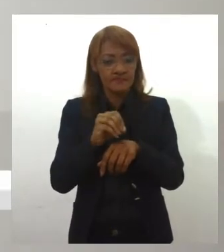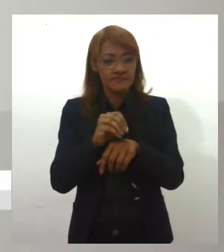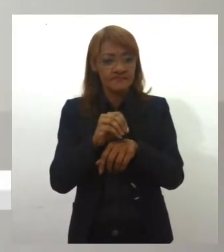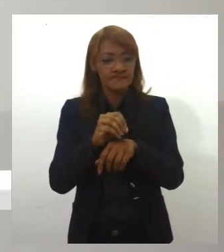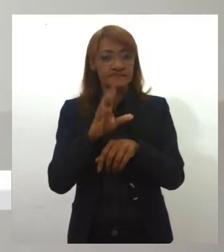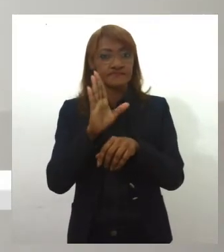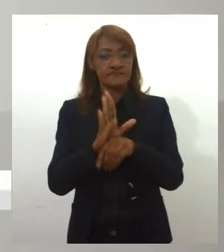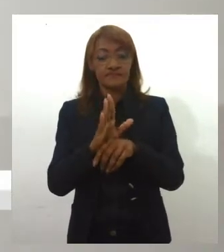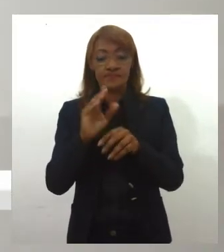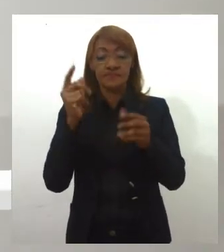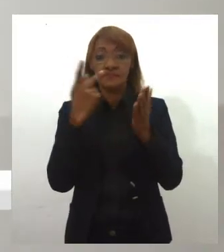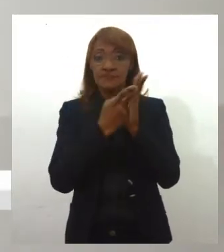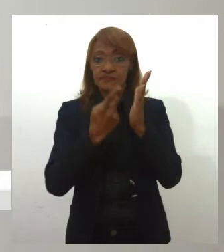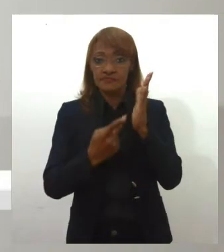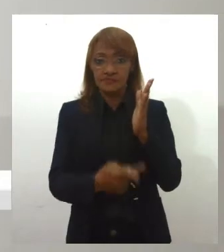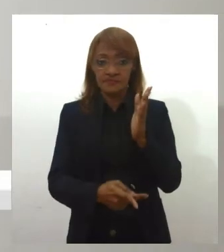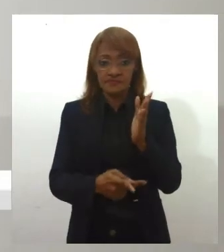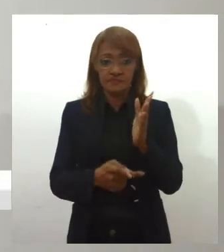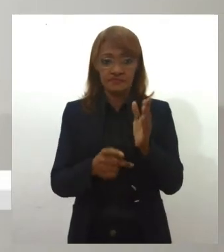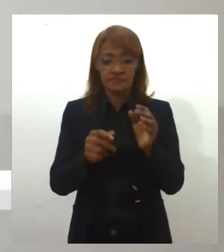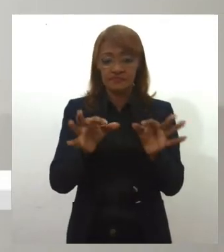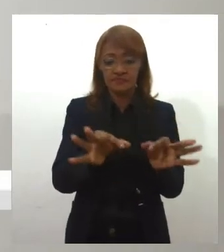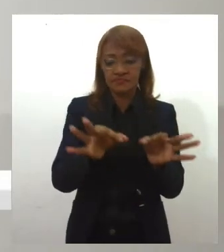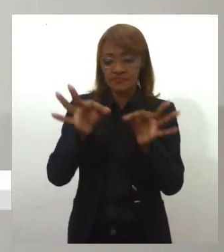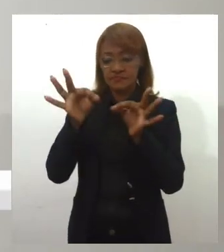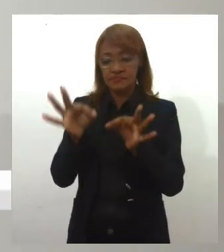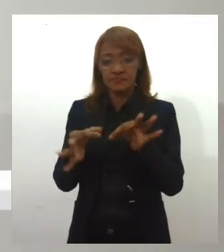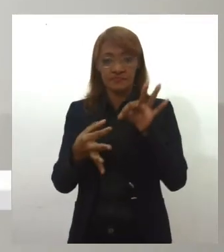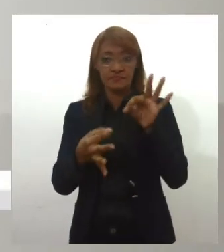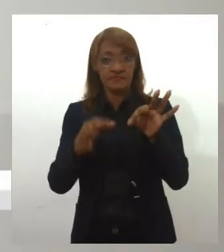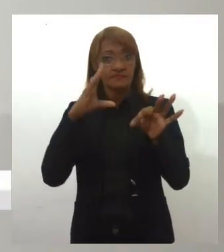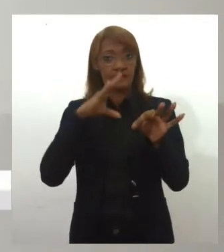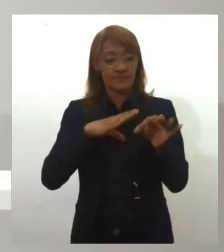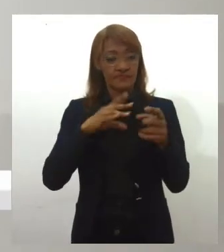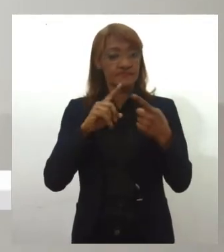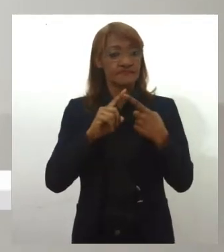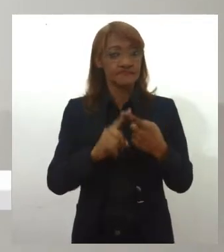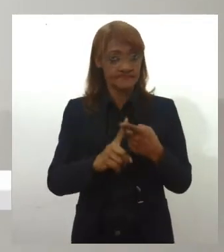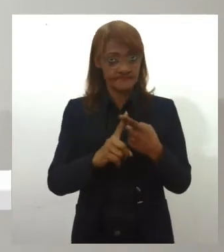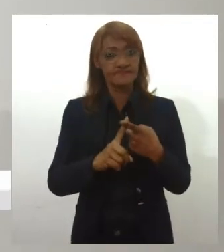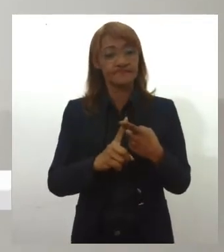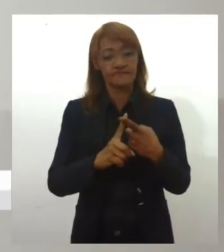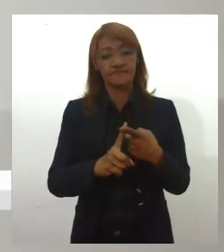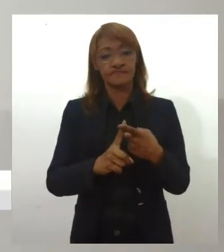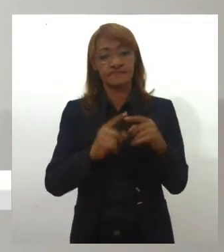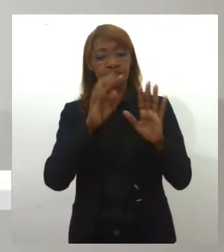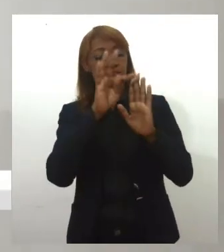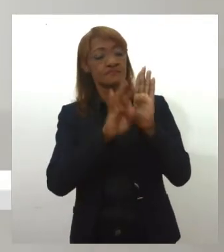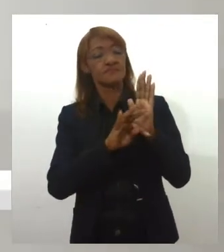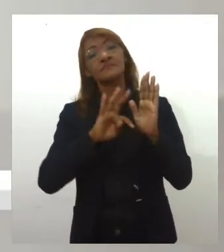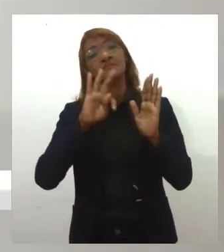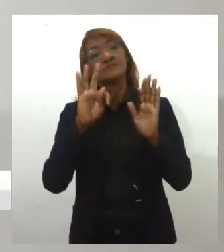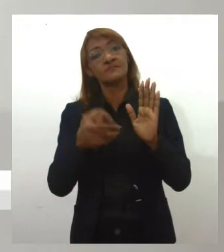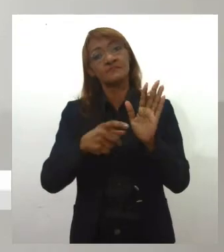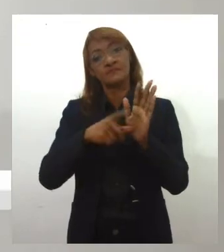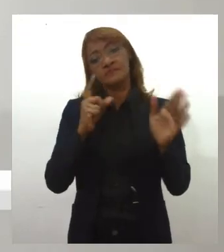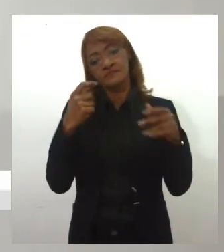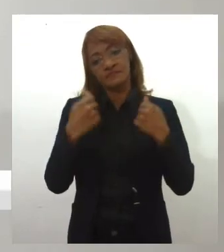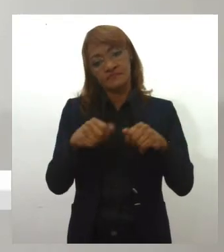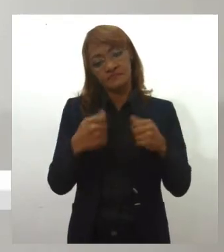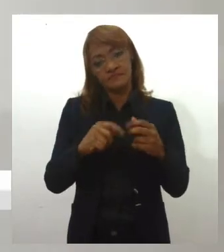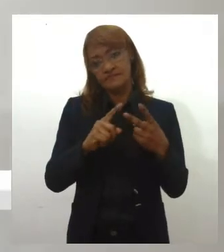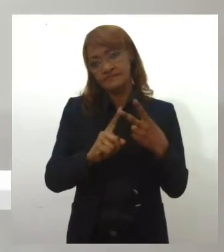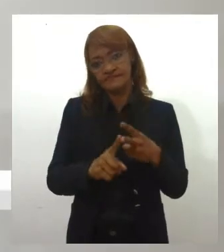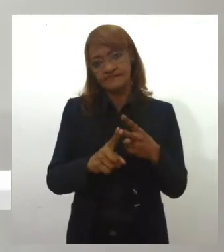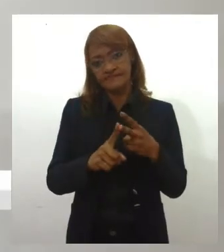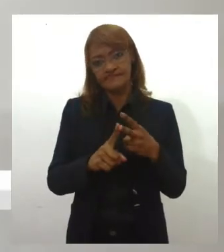projeto, onde nós, sim, podemos falar sobre tudo. Português, porque elas tiveram que construir um texto com tudo que elas pesquisaram. Você termina